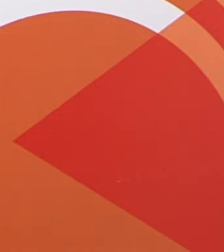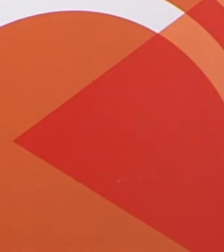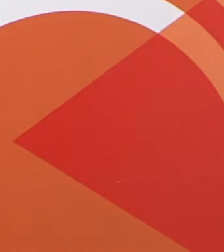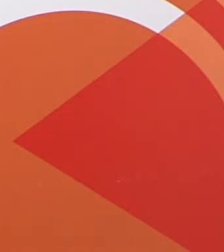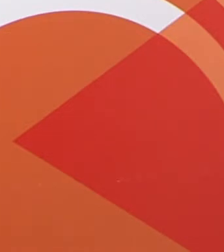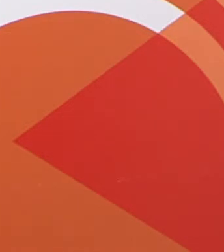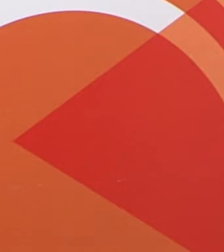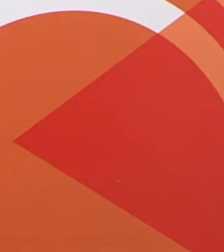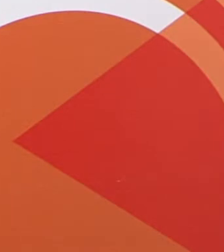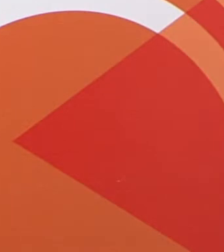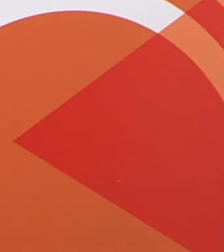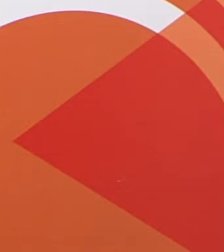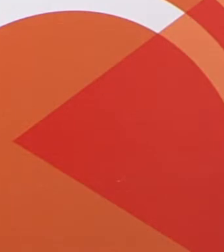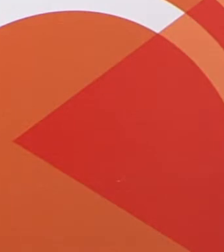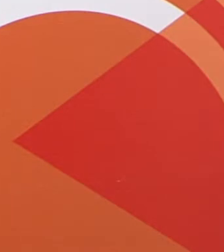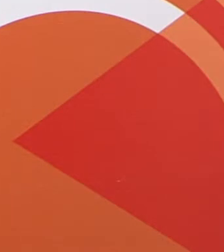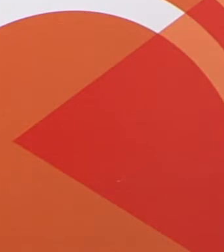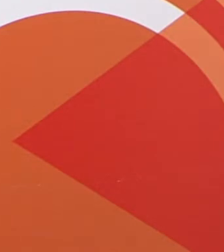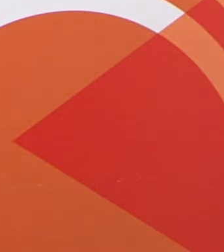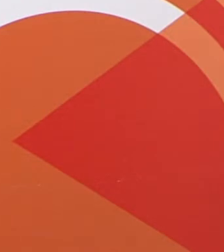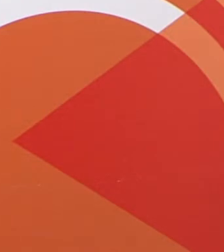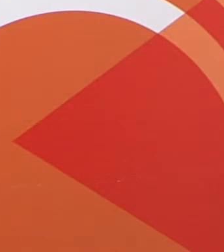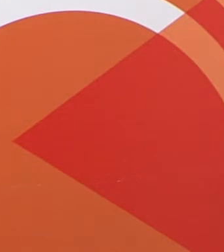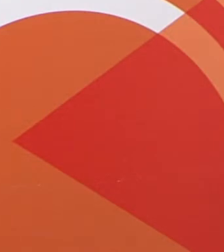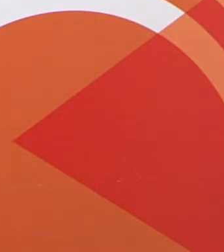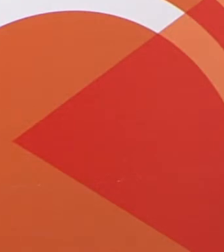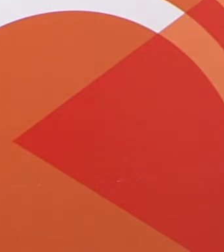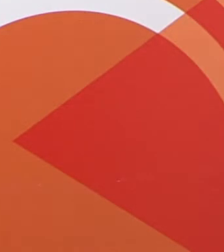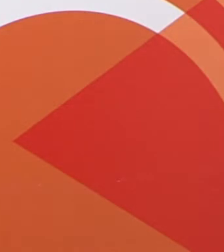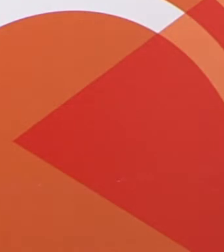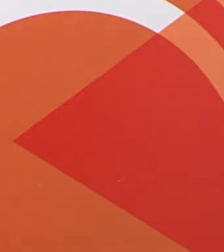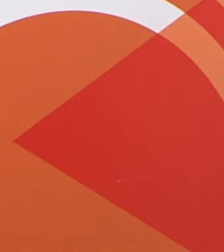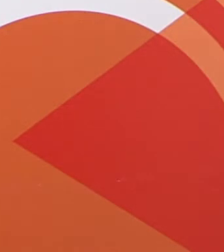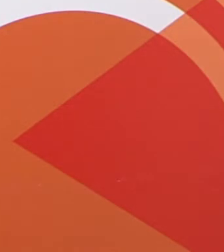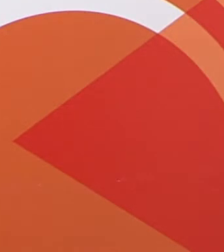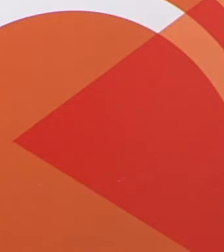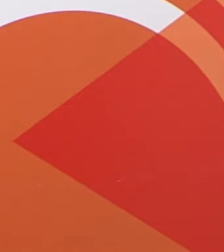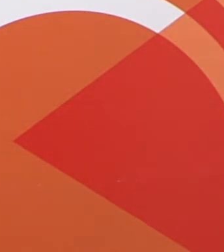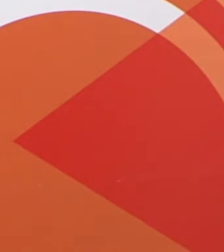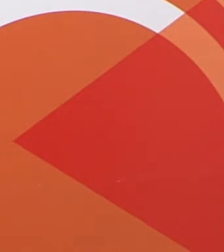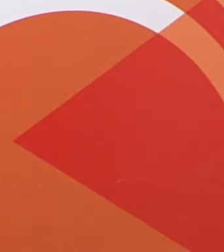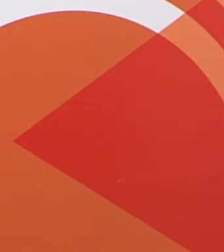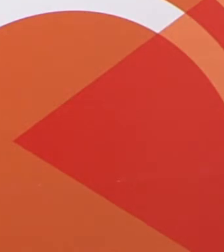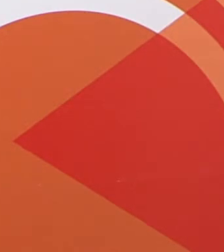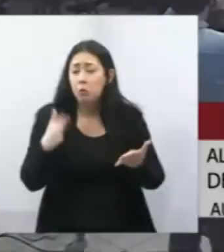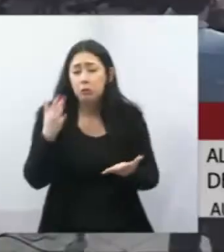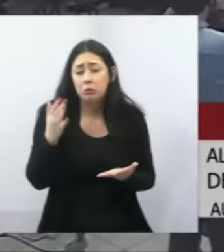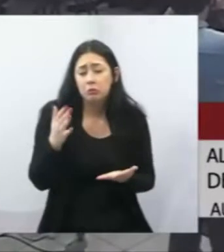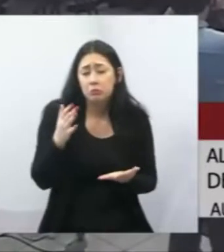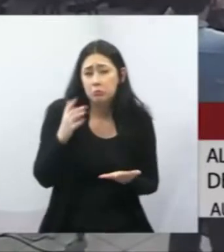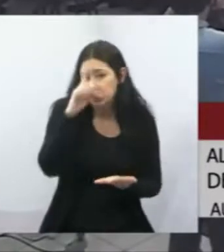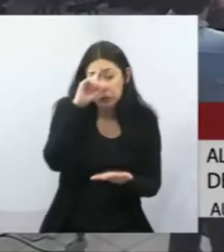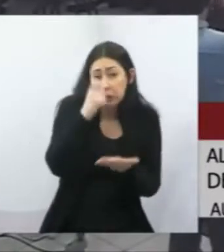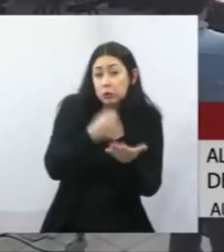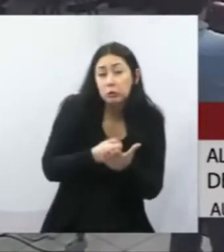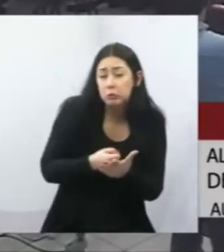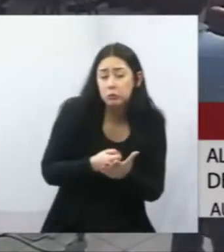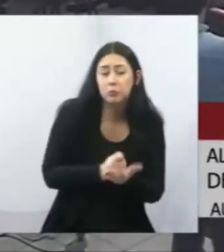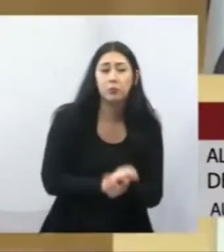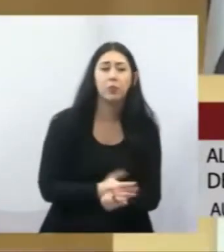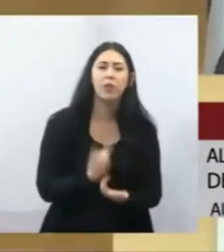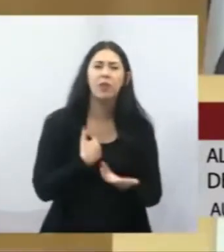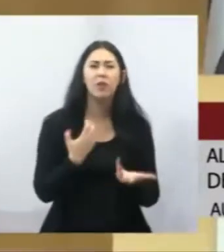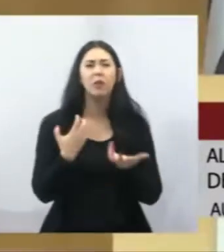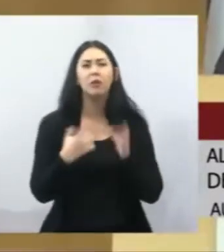prazo até 31 de julho ser uma imposição ilegal do Ministério. Vamos ouvi-lo. Eu queria chamar a atenção